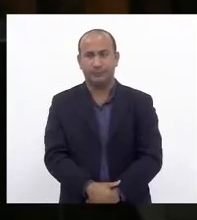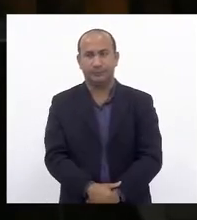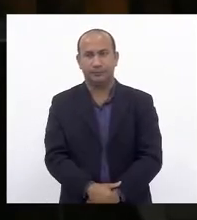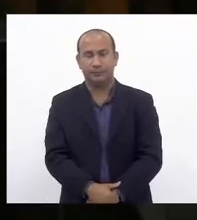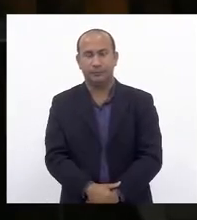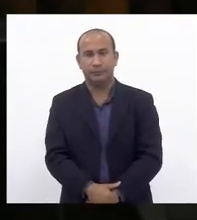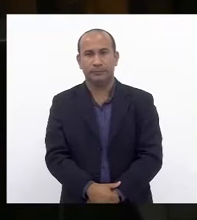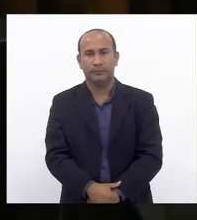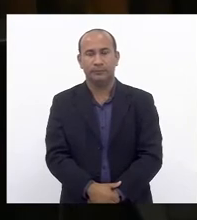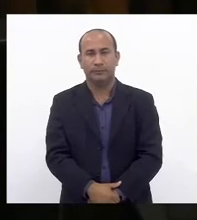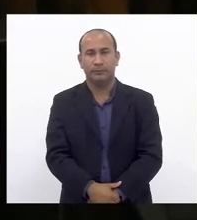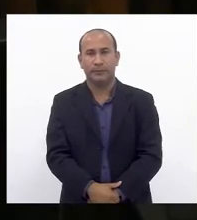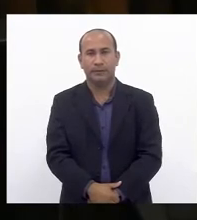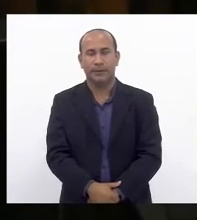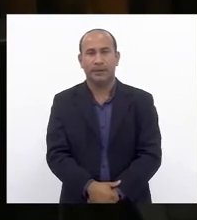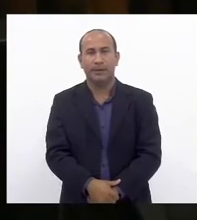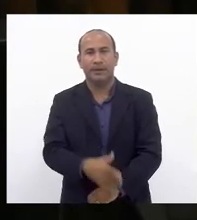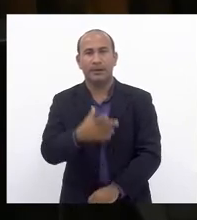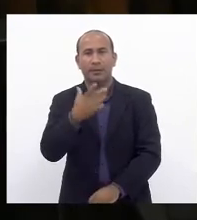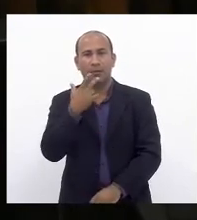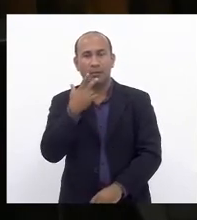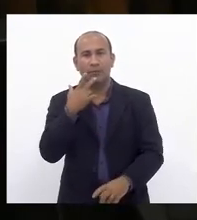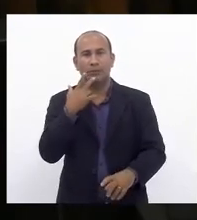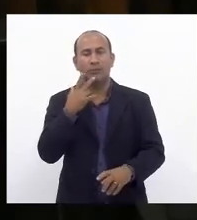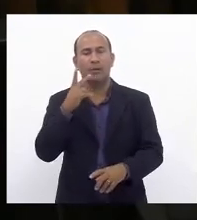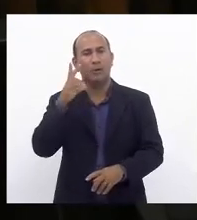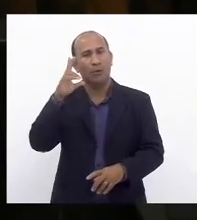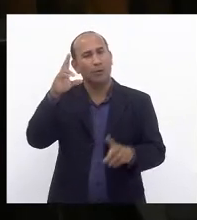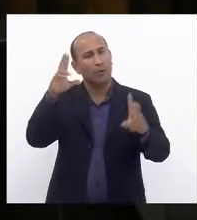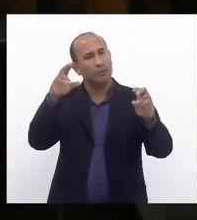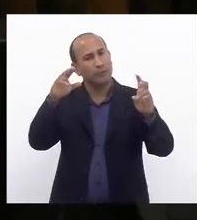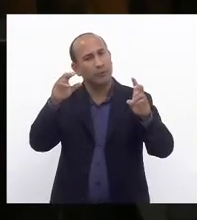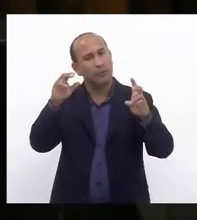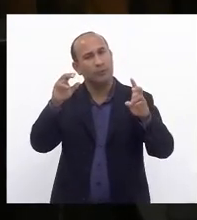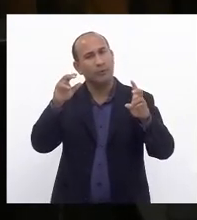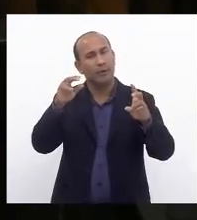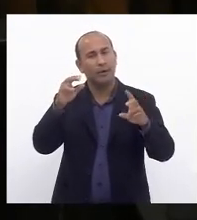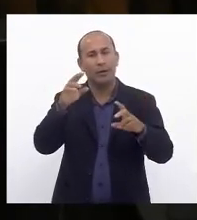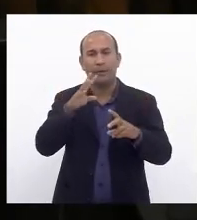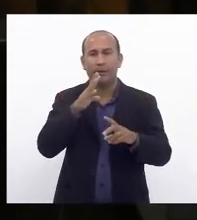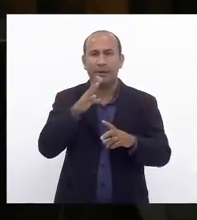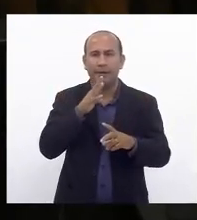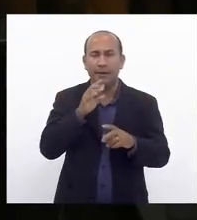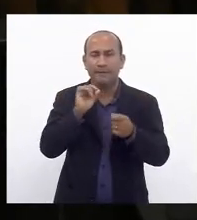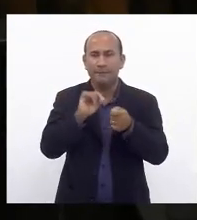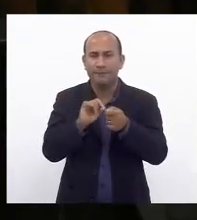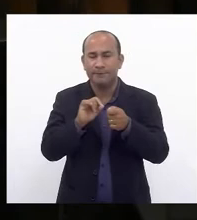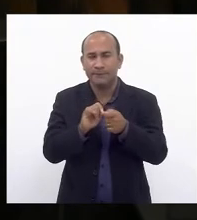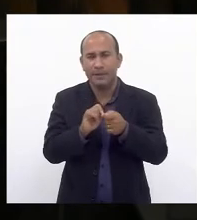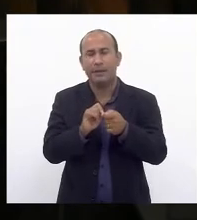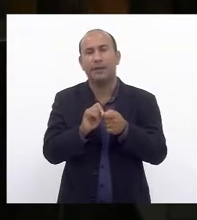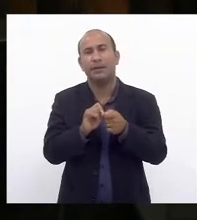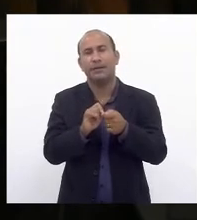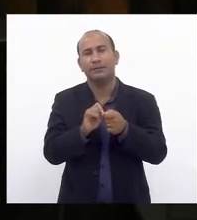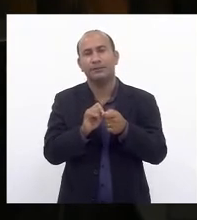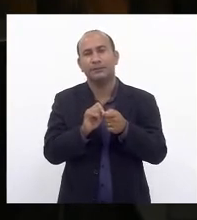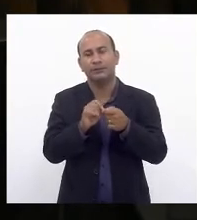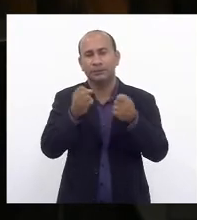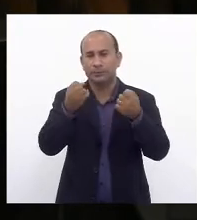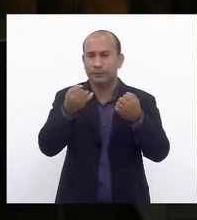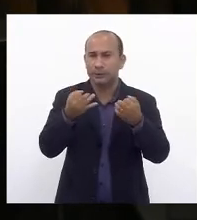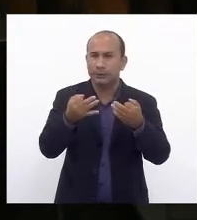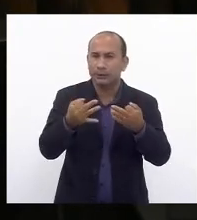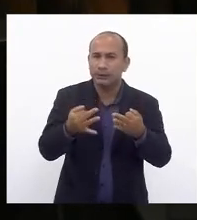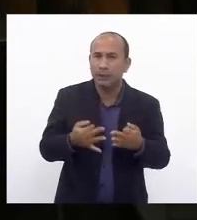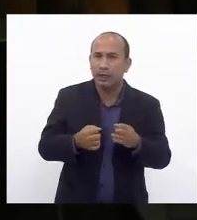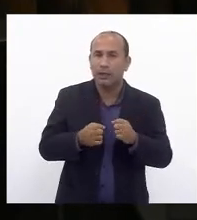como uma especialista no assunto, o fez de forma bastante criteriosa. Disse